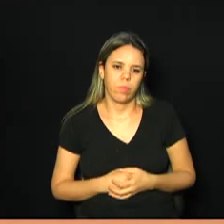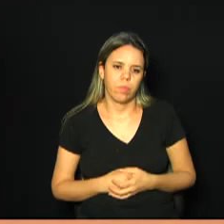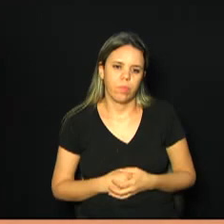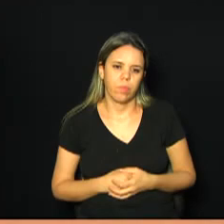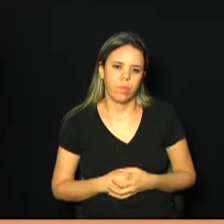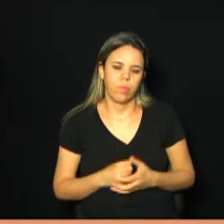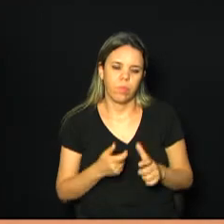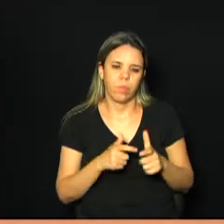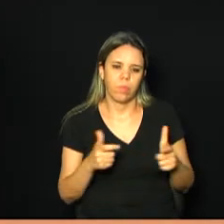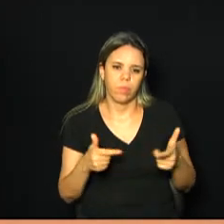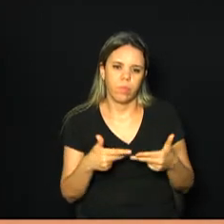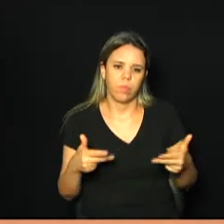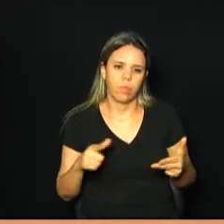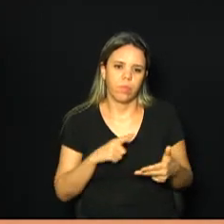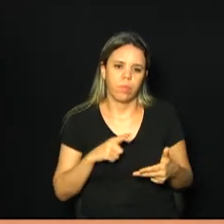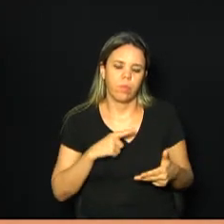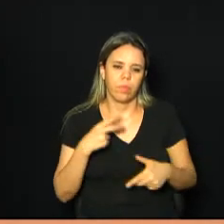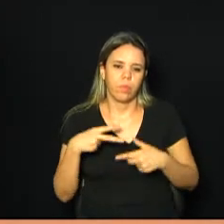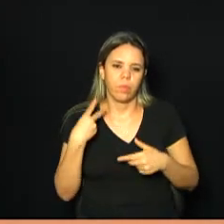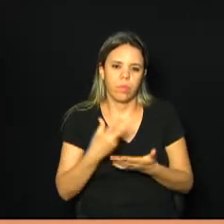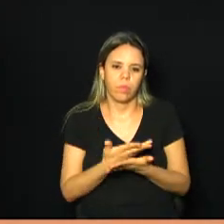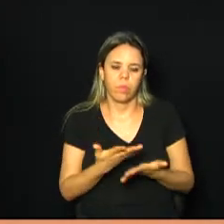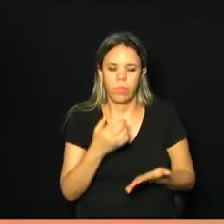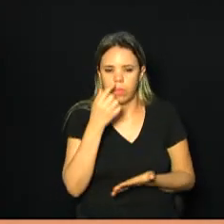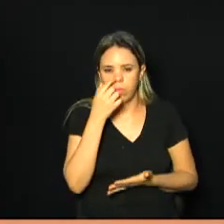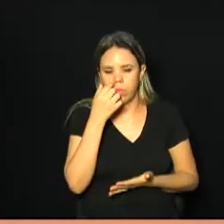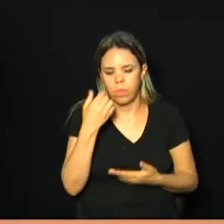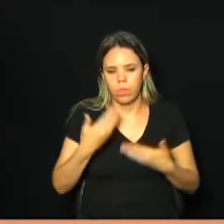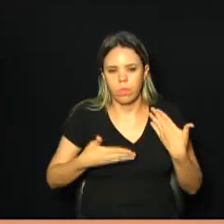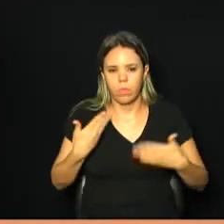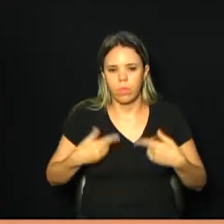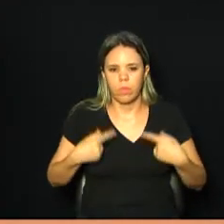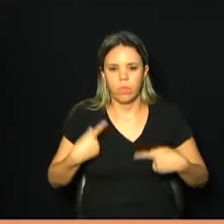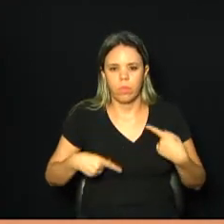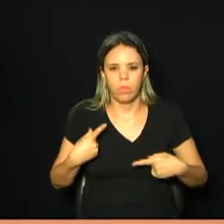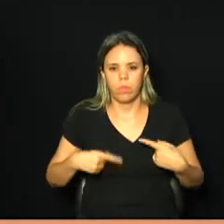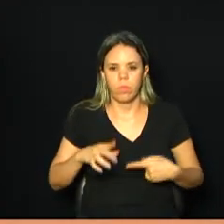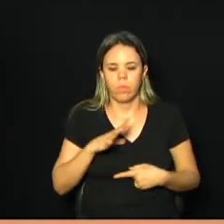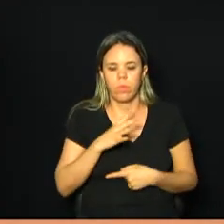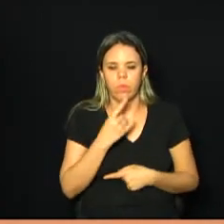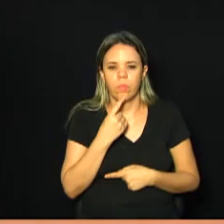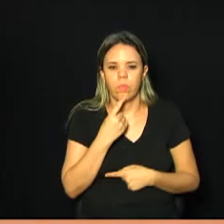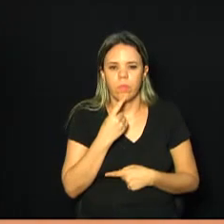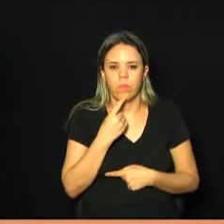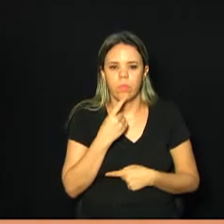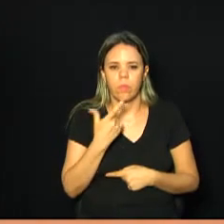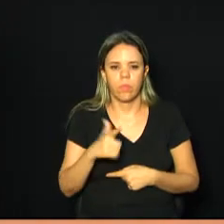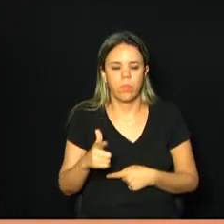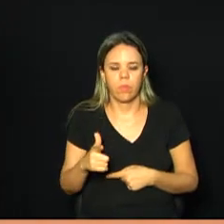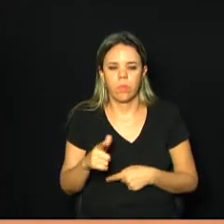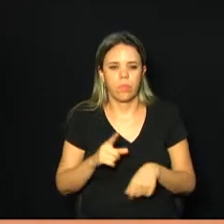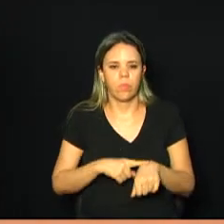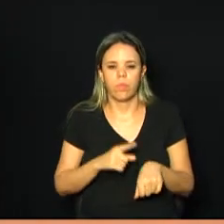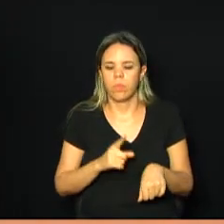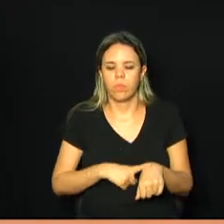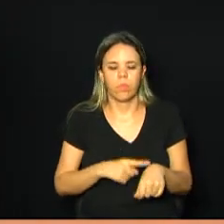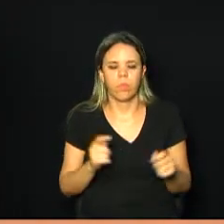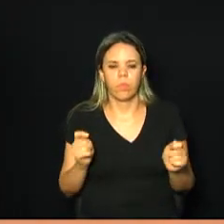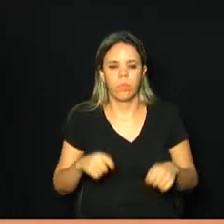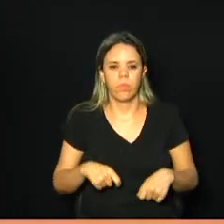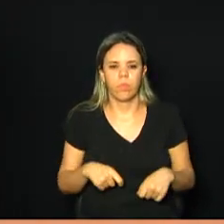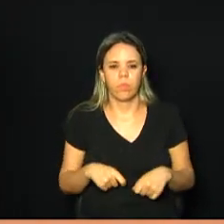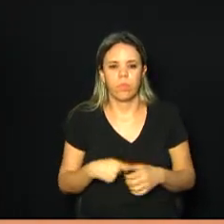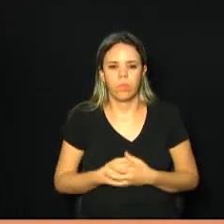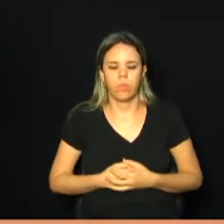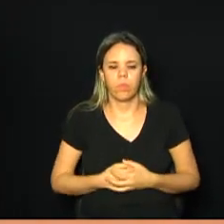tamanha dimensão que tem o mandato de vereador, por discutir vários temas da cidade de Campinas, às vezes nós não temos nem tempo suficiente de